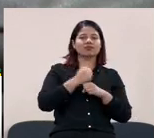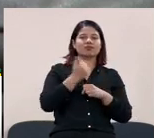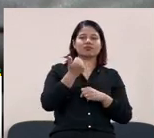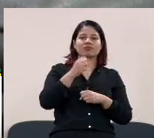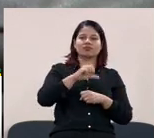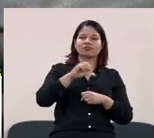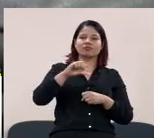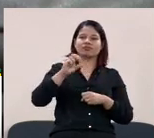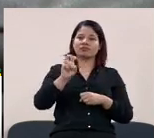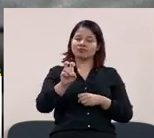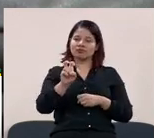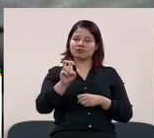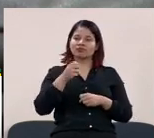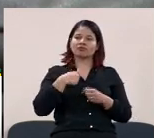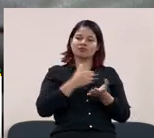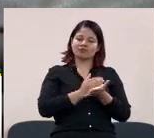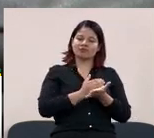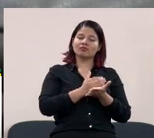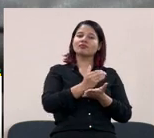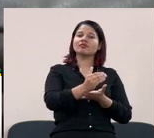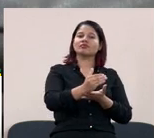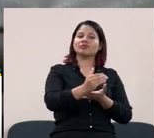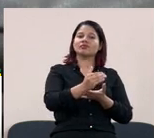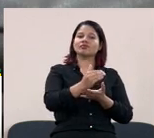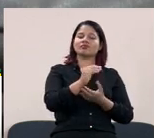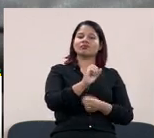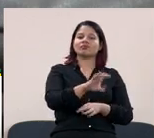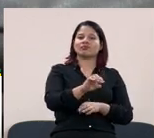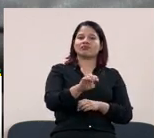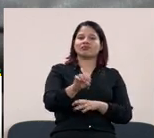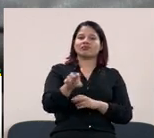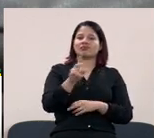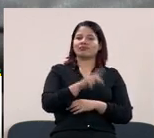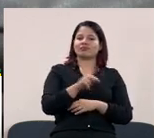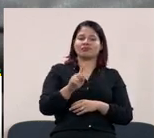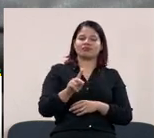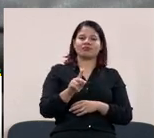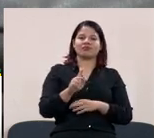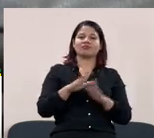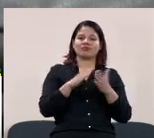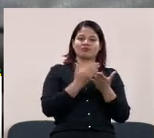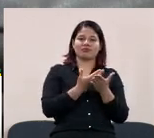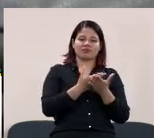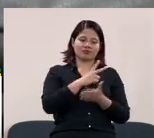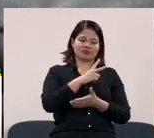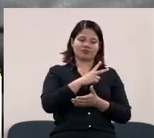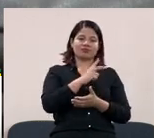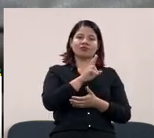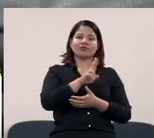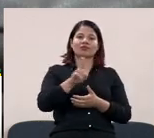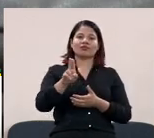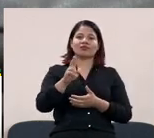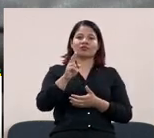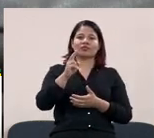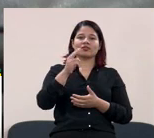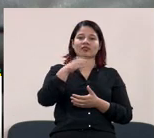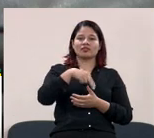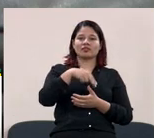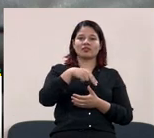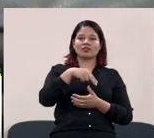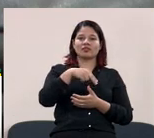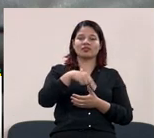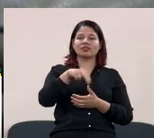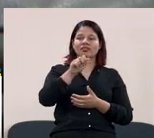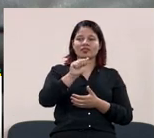1995 comecei a lecionar numa escola privada chamada Núcleo Amapaense de